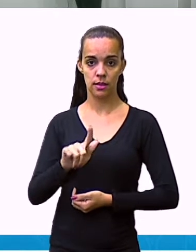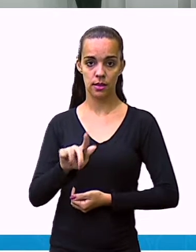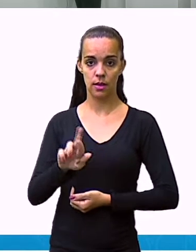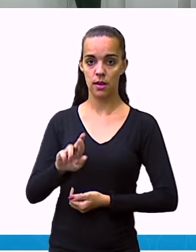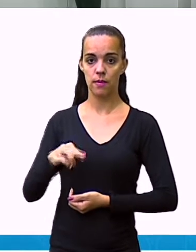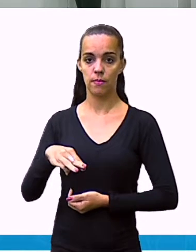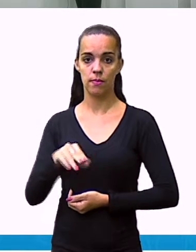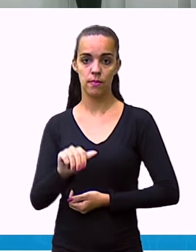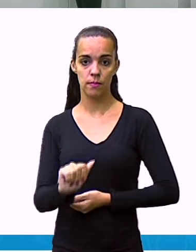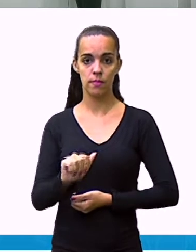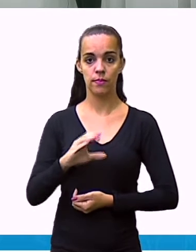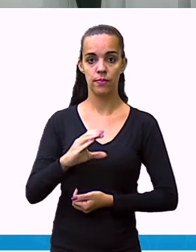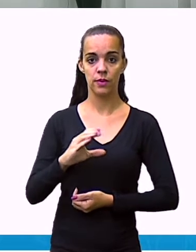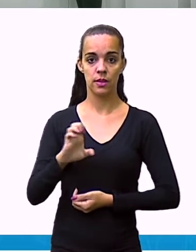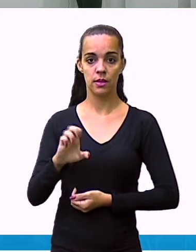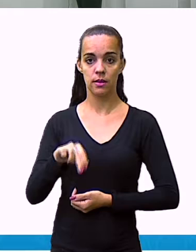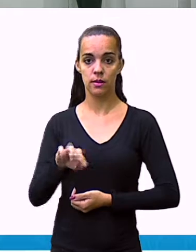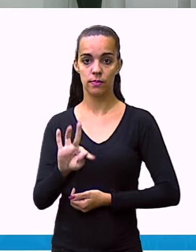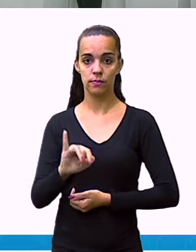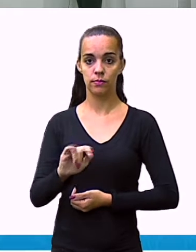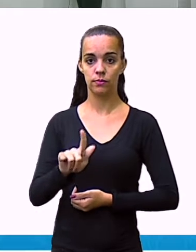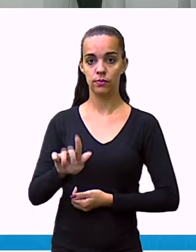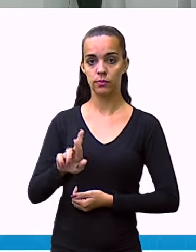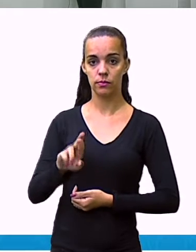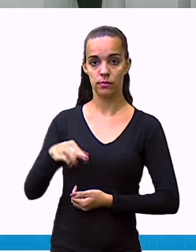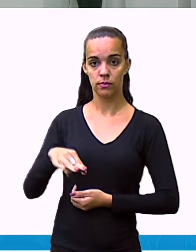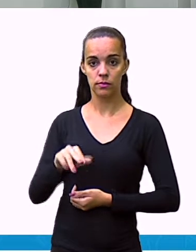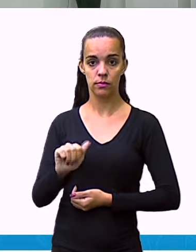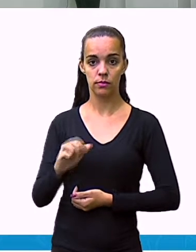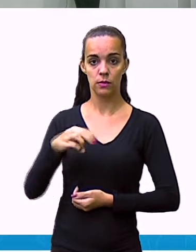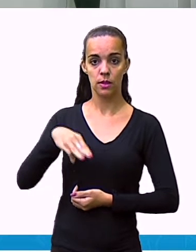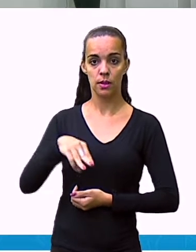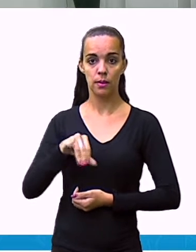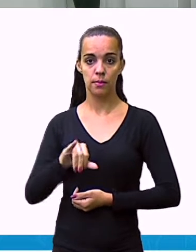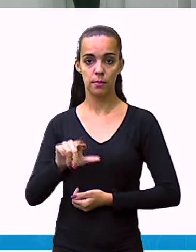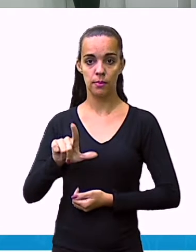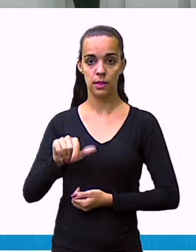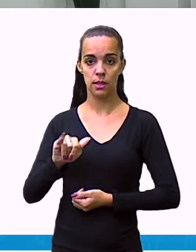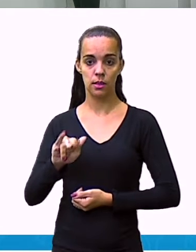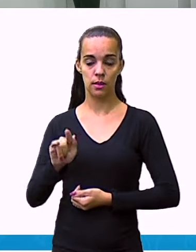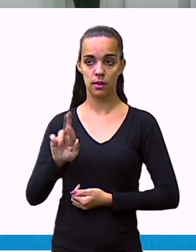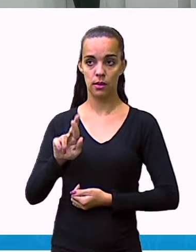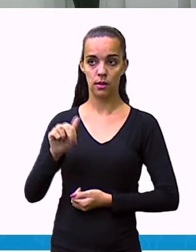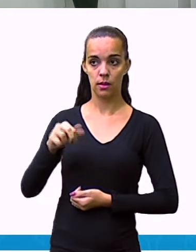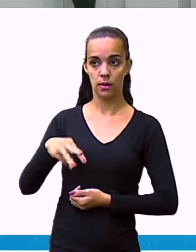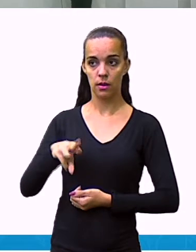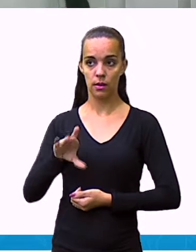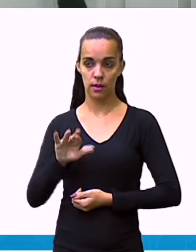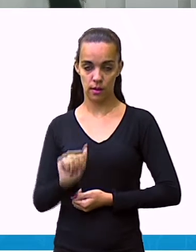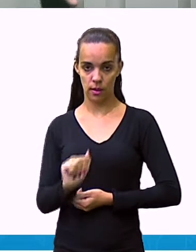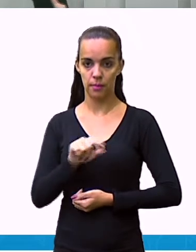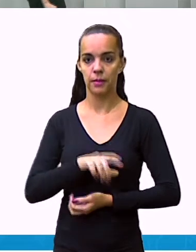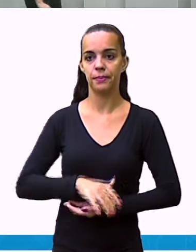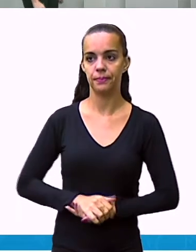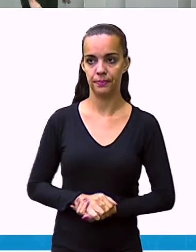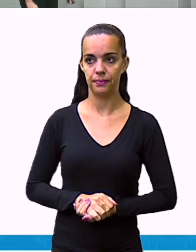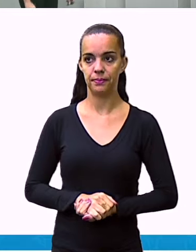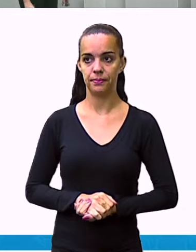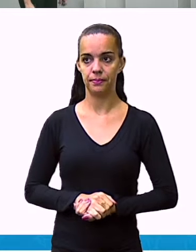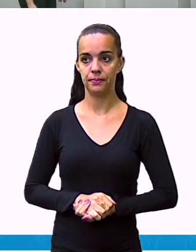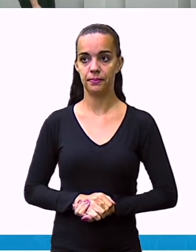grama sente gramas e miligramas todos tendo como base o